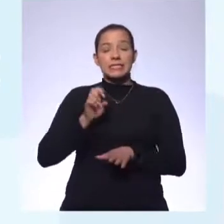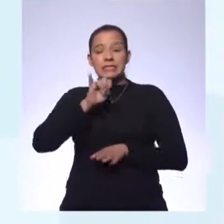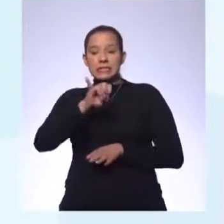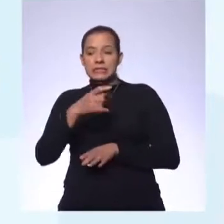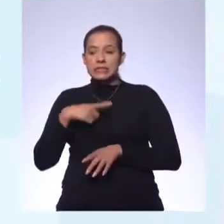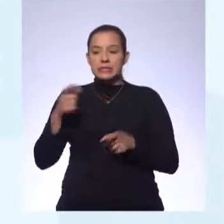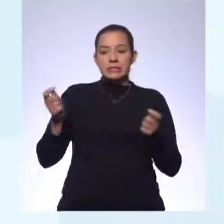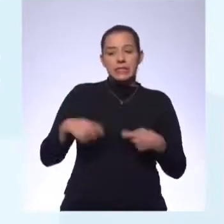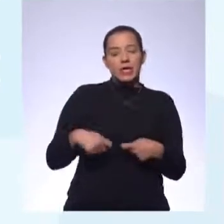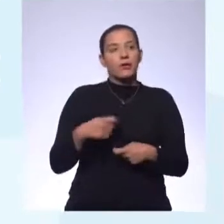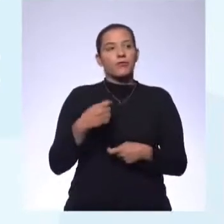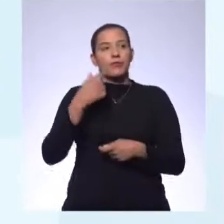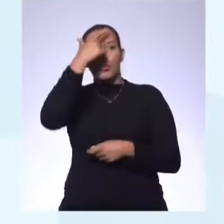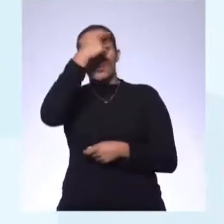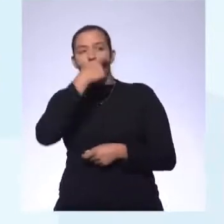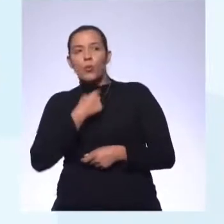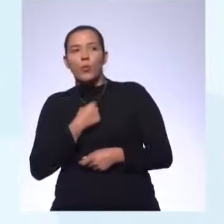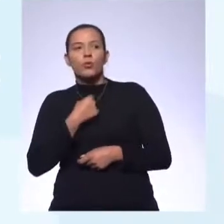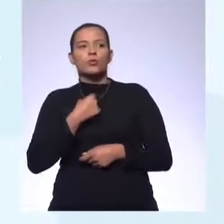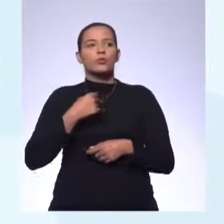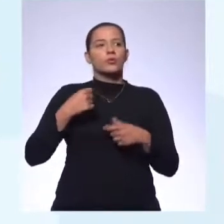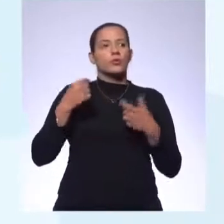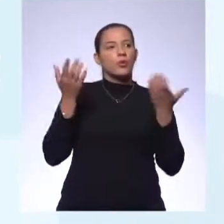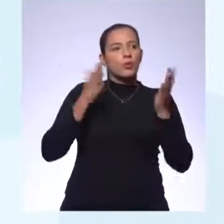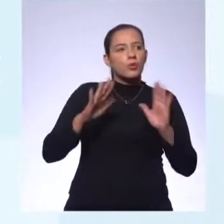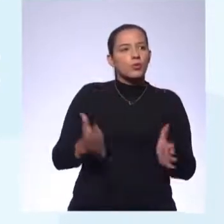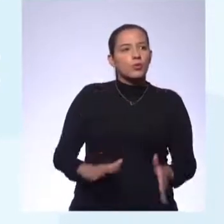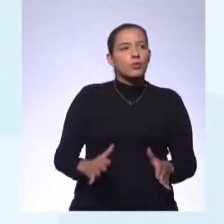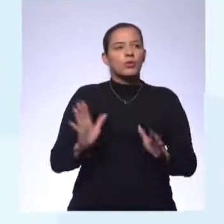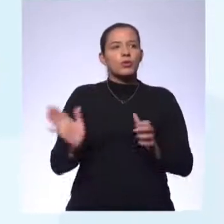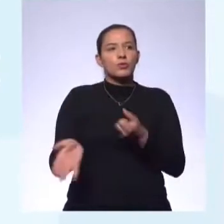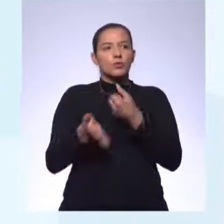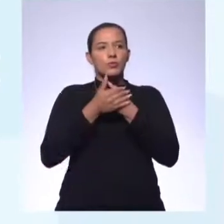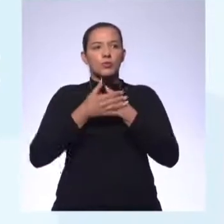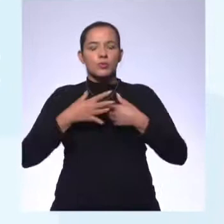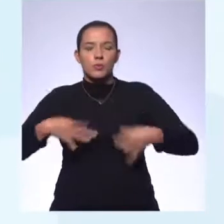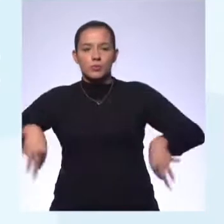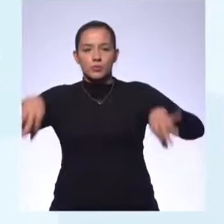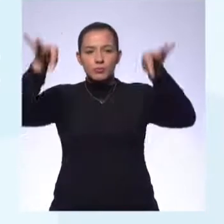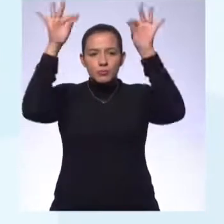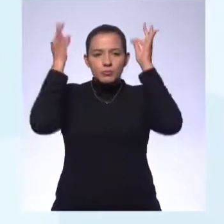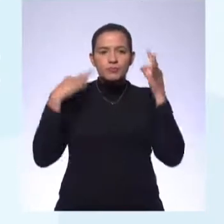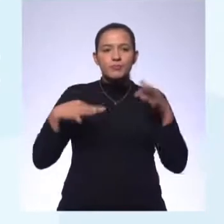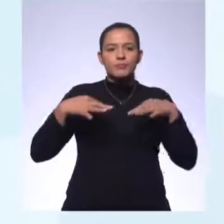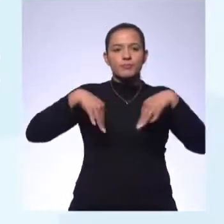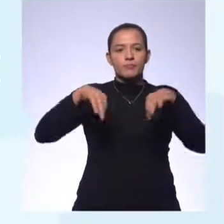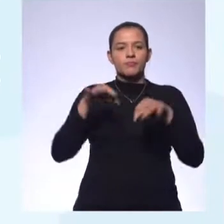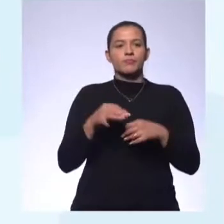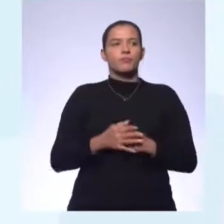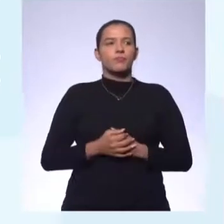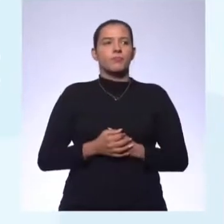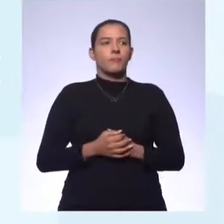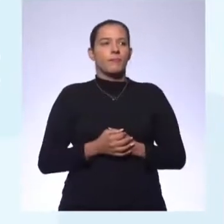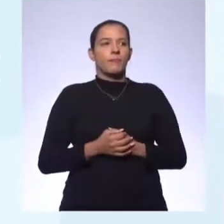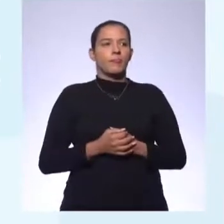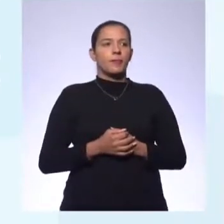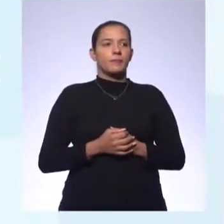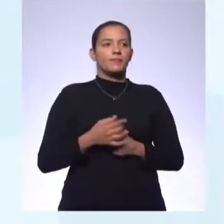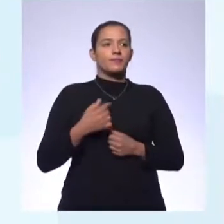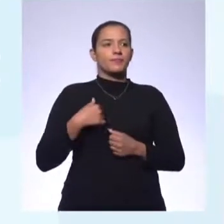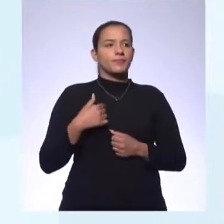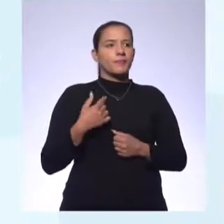conseguia descobrir o rosto e as formas que se escondiam nessas nuvens de seda e de rendas.